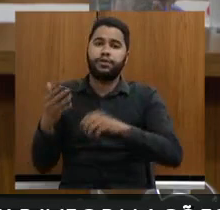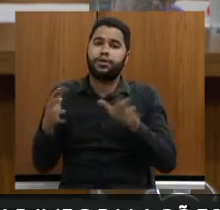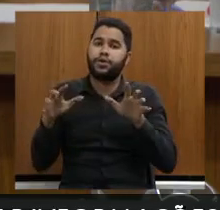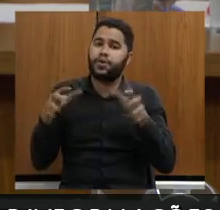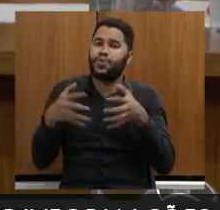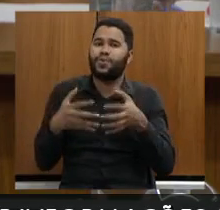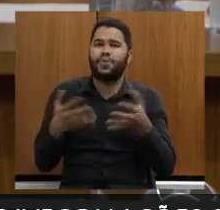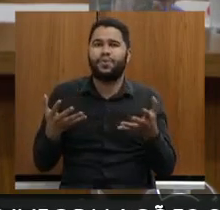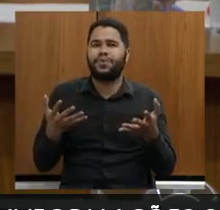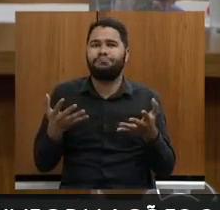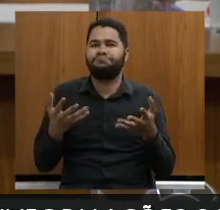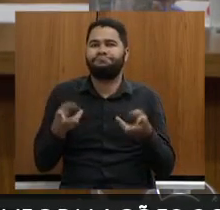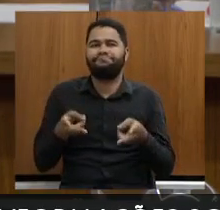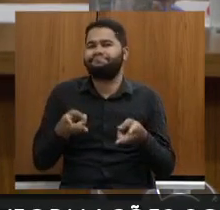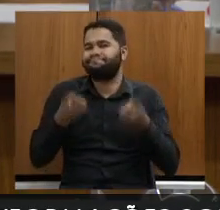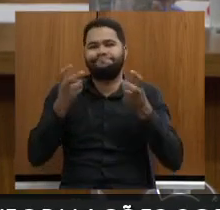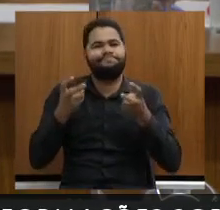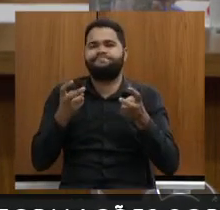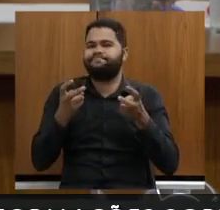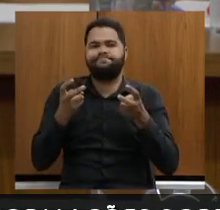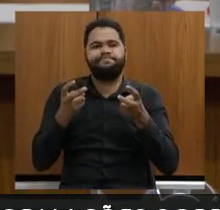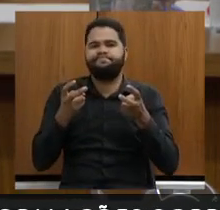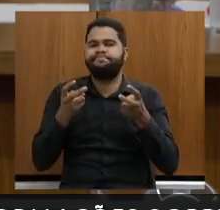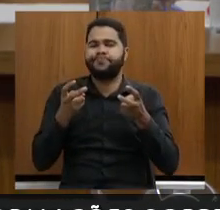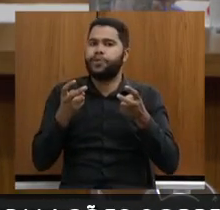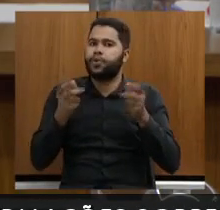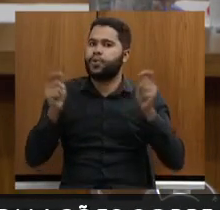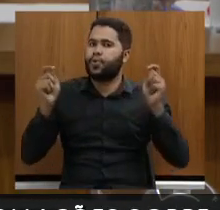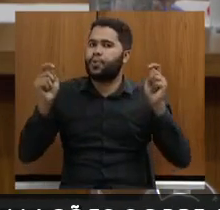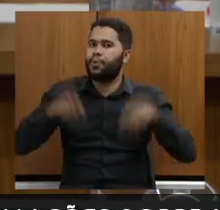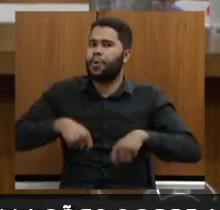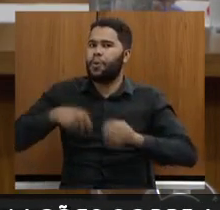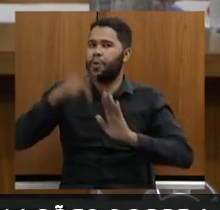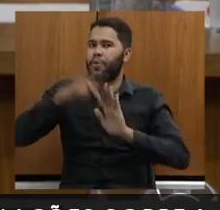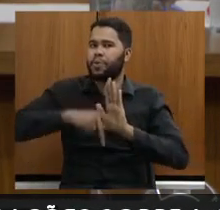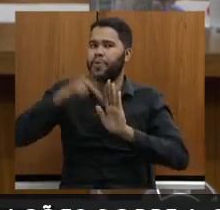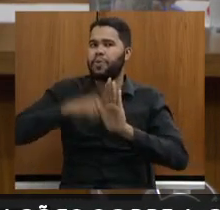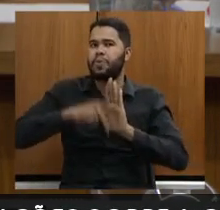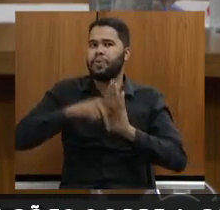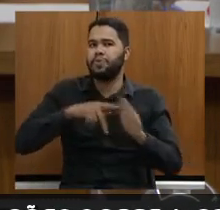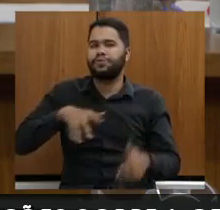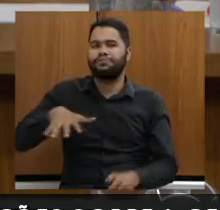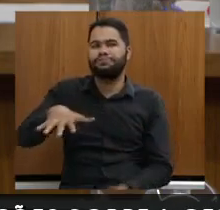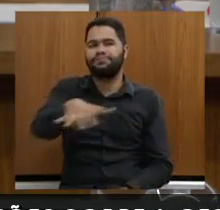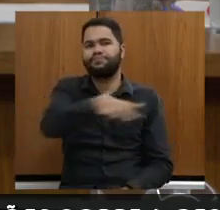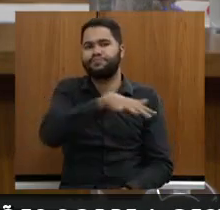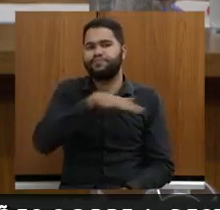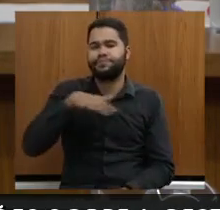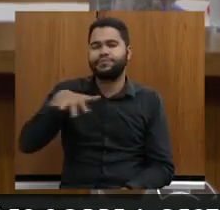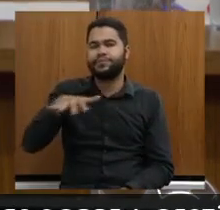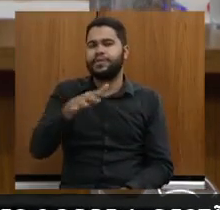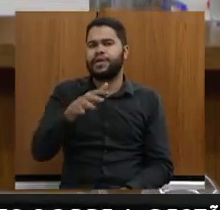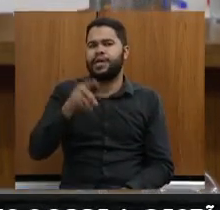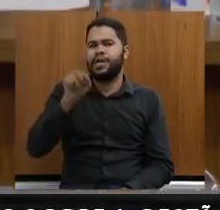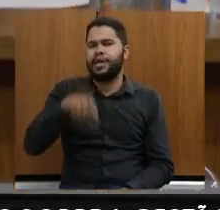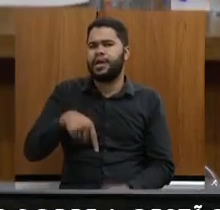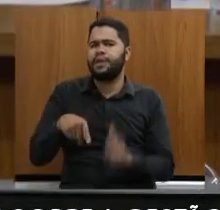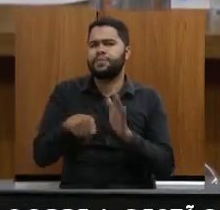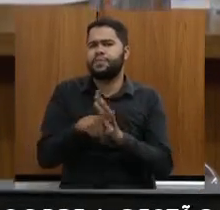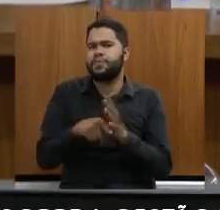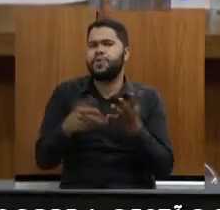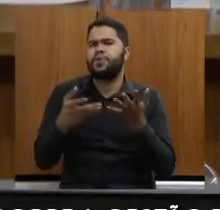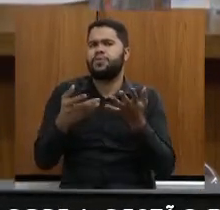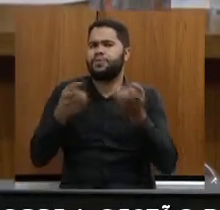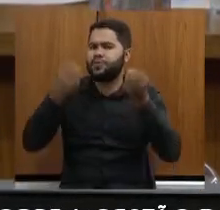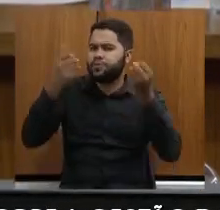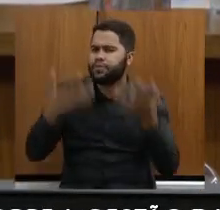a comunidade não percebeu o grande potencial que esse projeto tinha para região não só daquilo que você